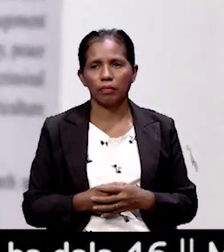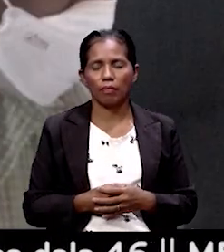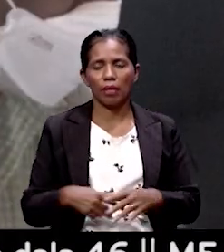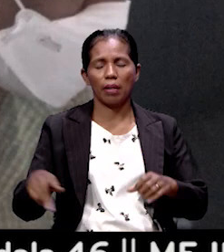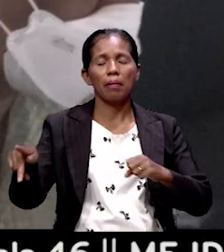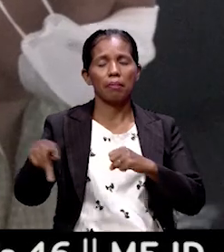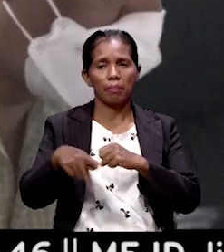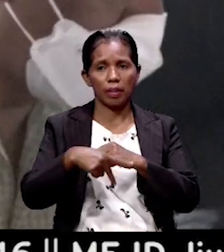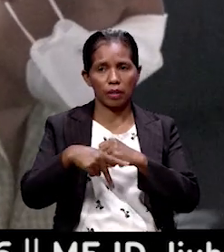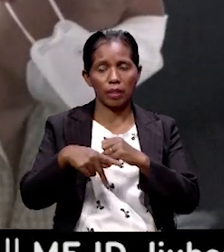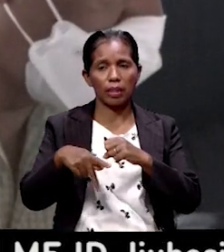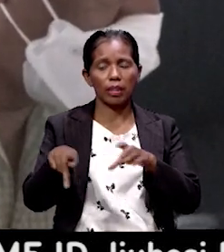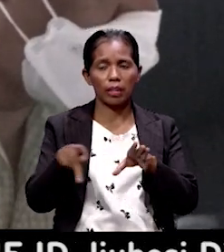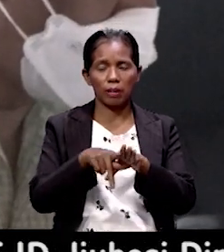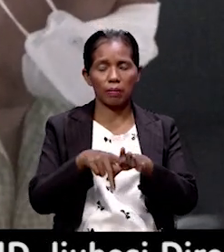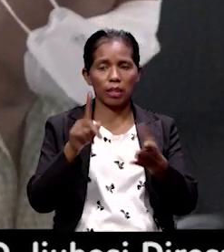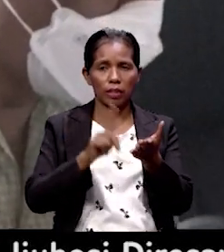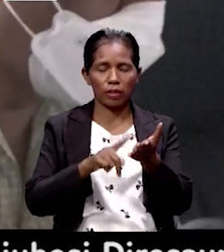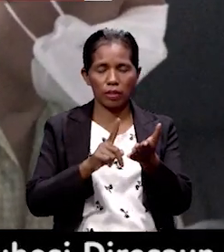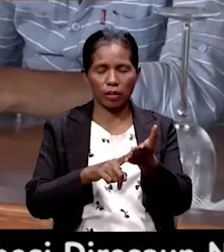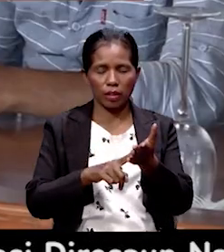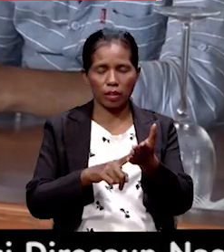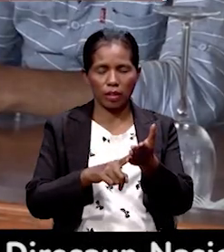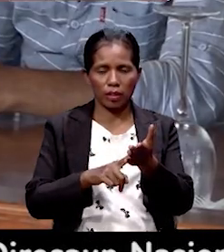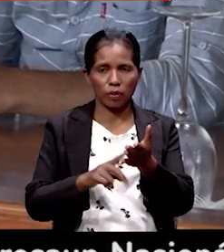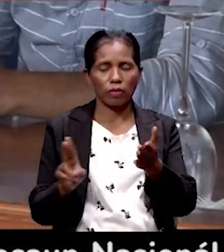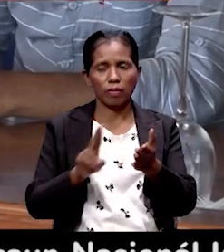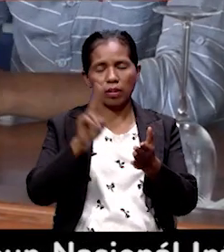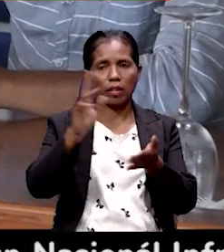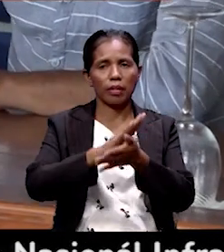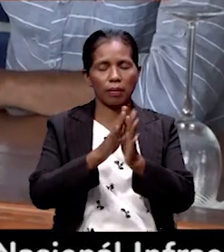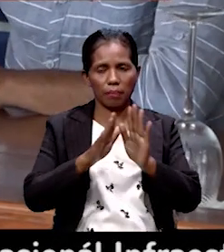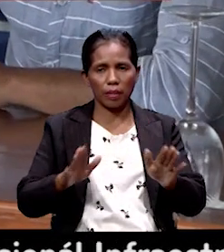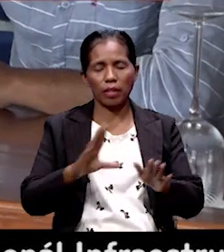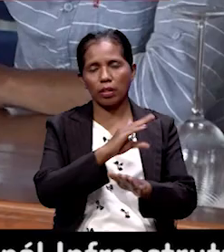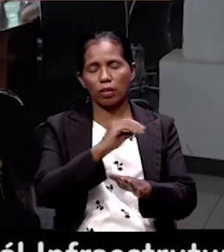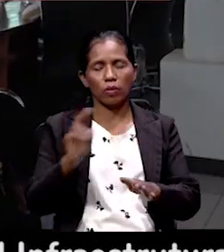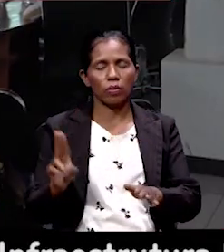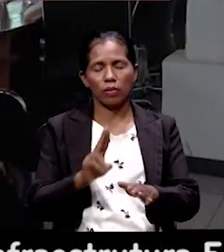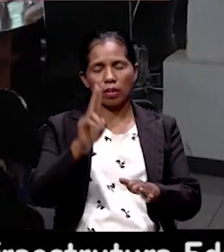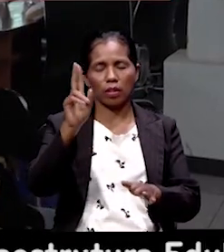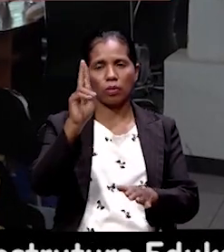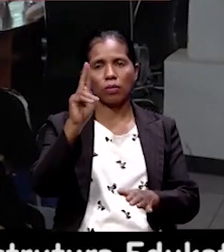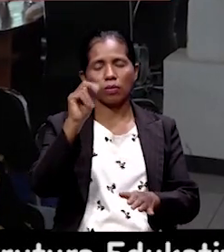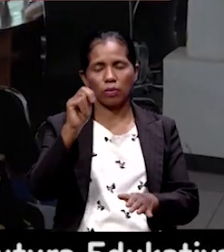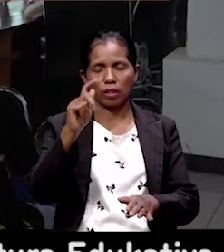Participa a discussão né, docente no estudante Rússia Universidade da Paz, no estudante Rússia Universidade